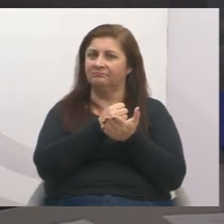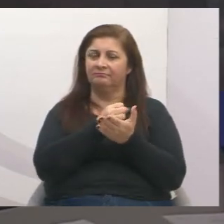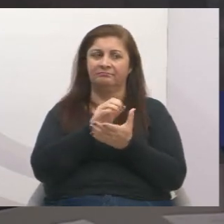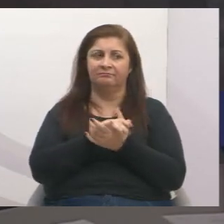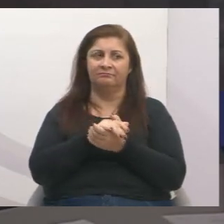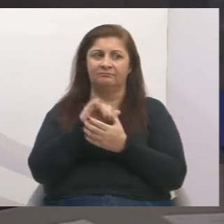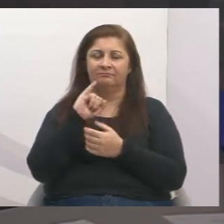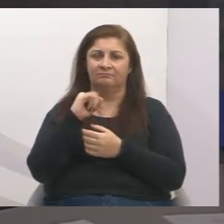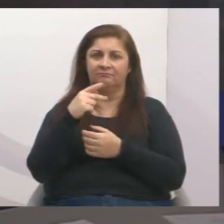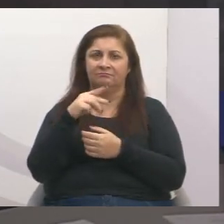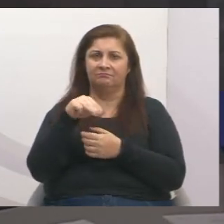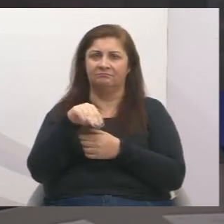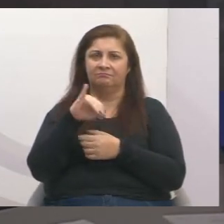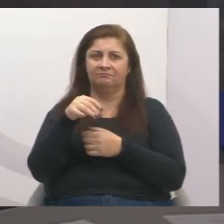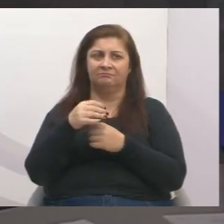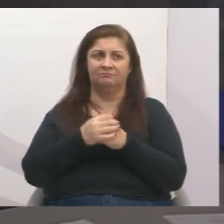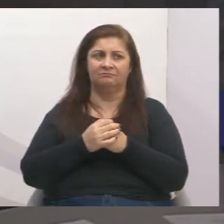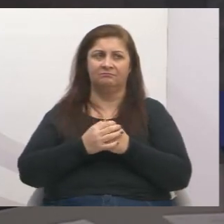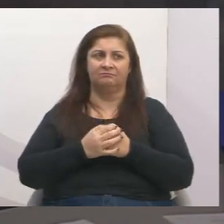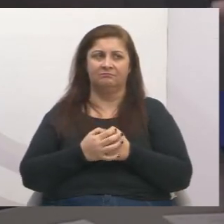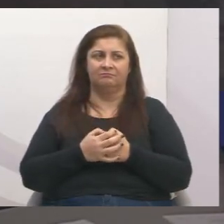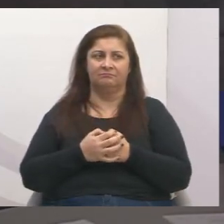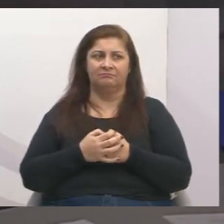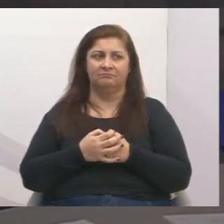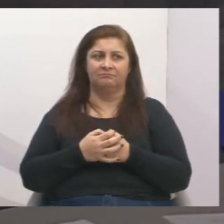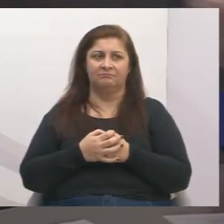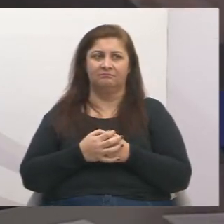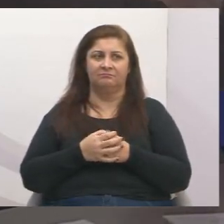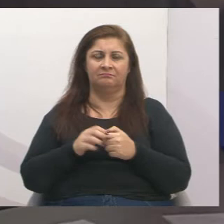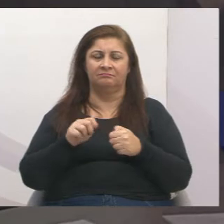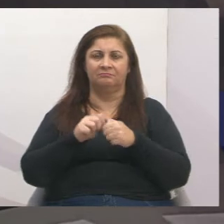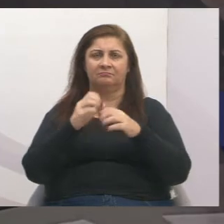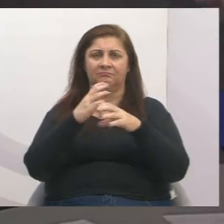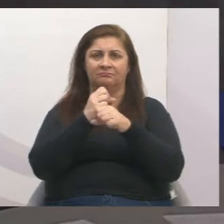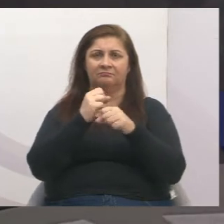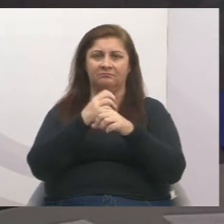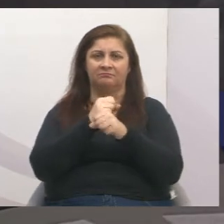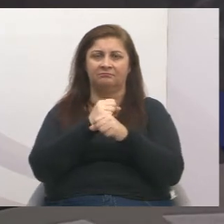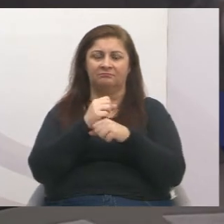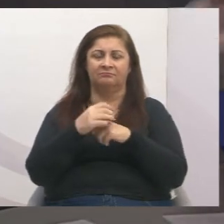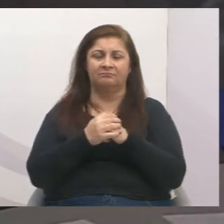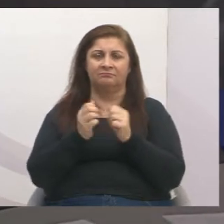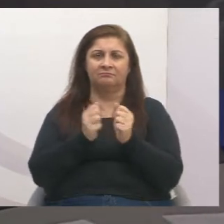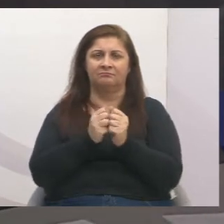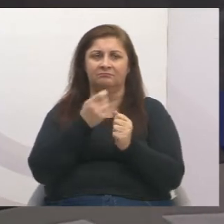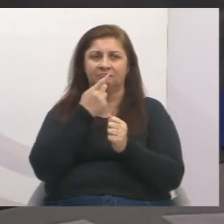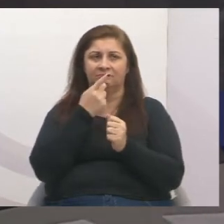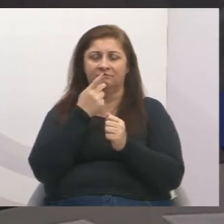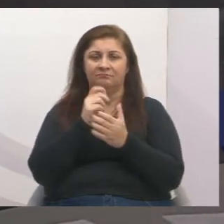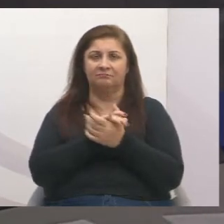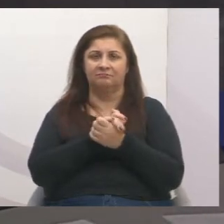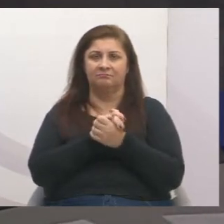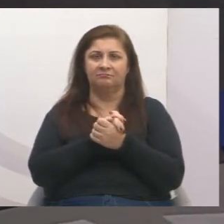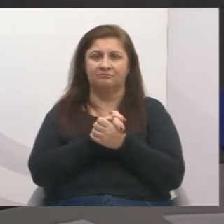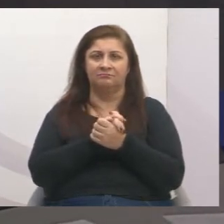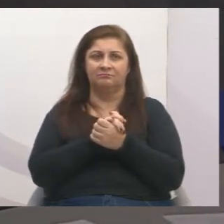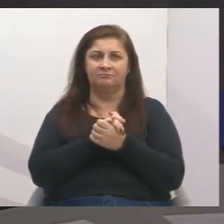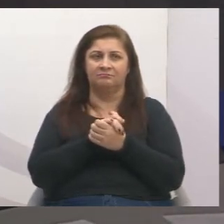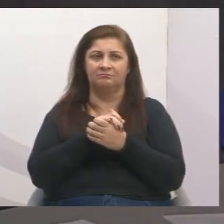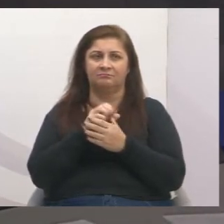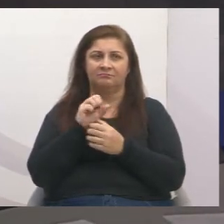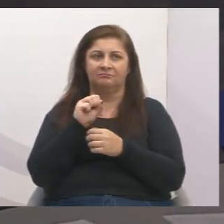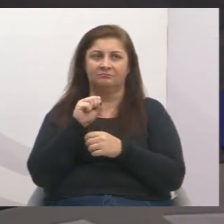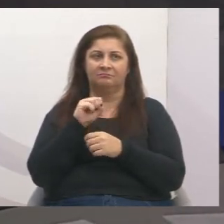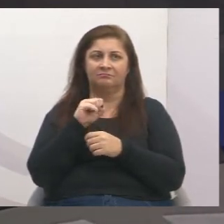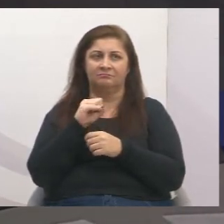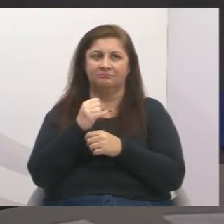Instituto da Previdência dos Servidores. A gente fez um cálculo, estava fazendo um cálculo com o Hernani, se fosse em cima de salário mínimo, seria R$123